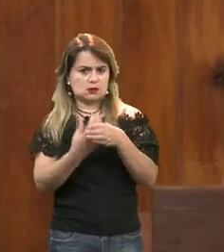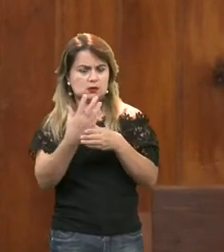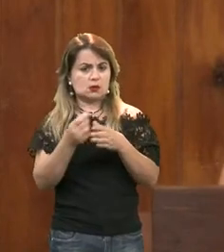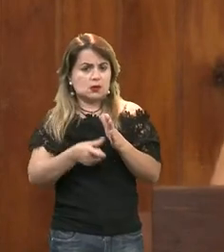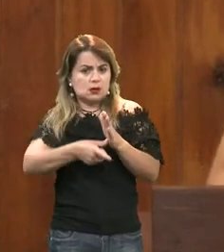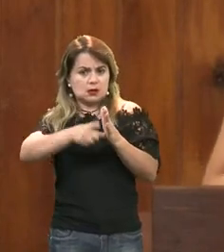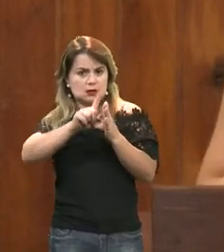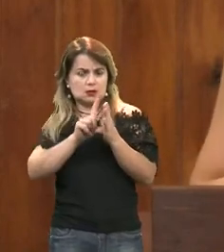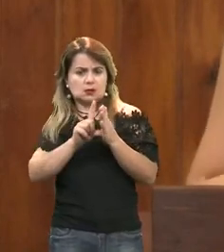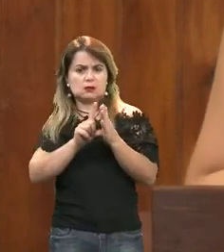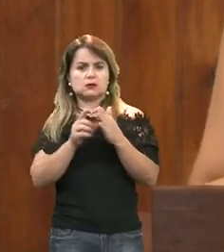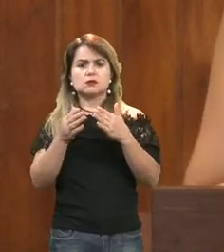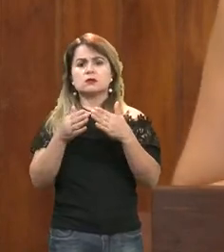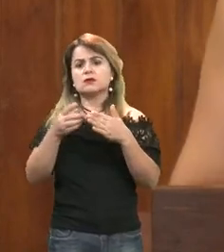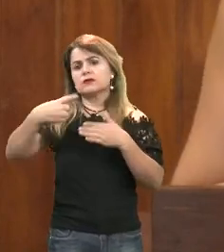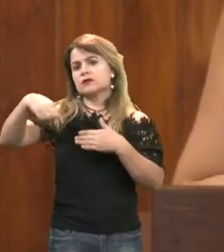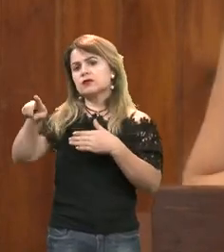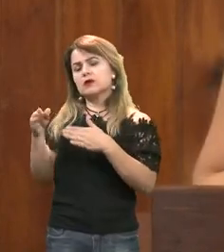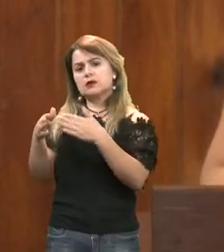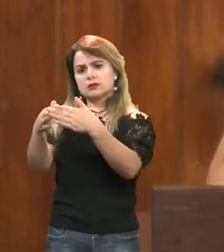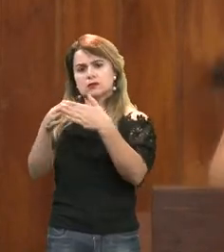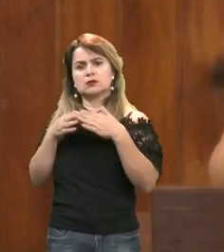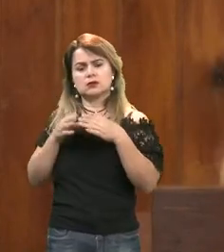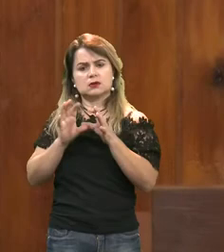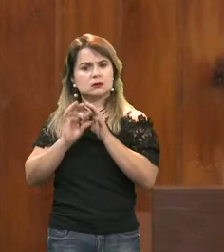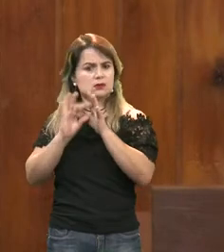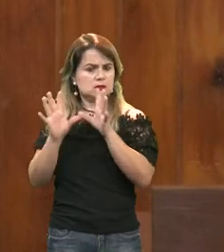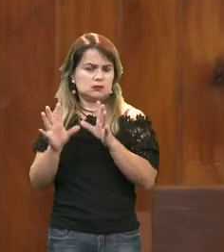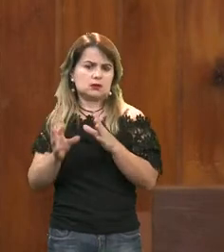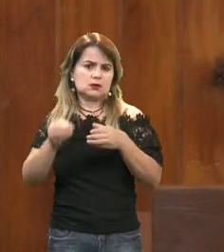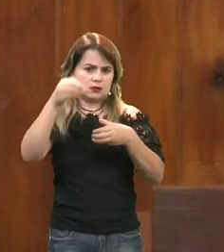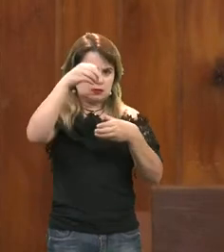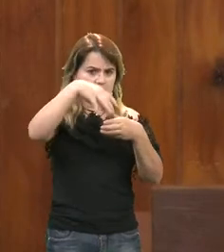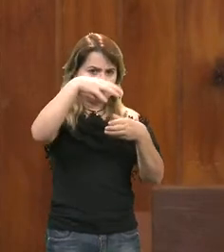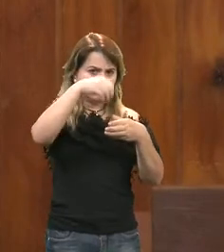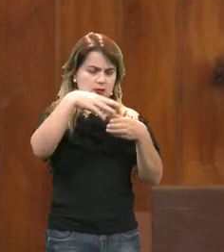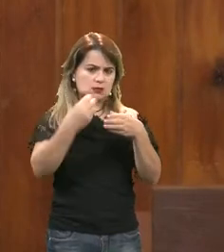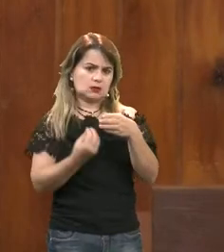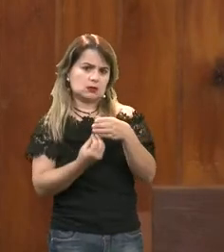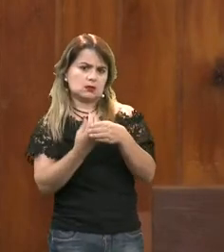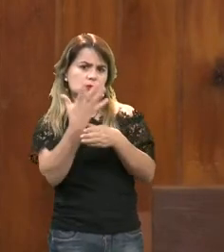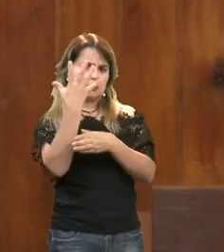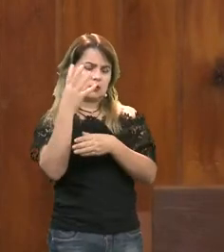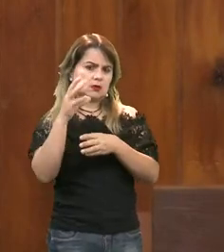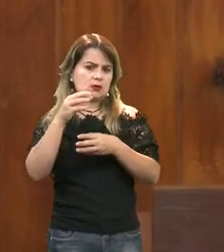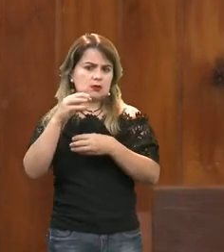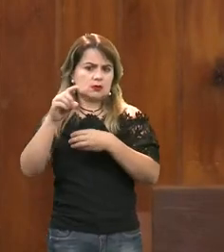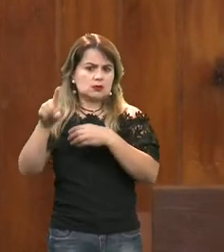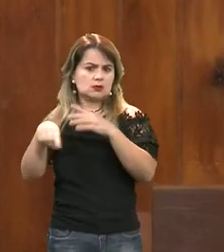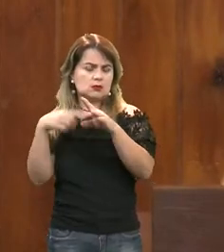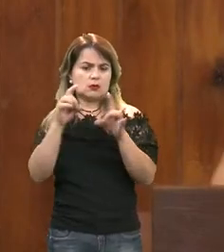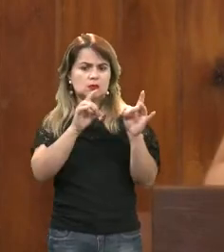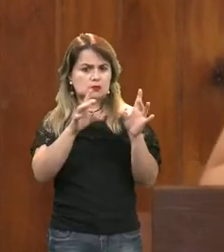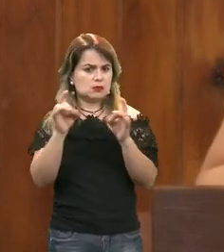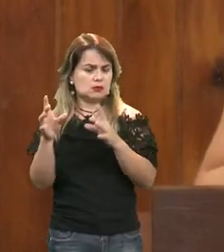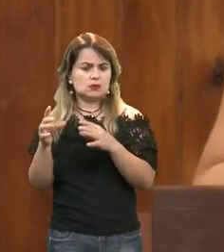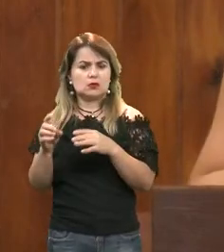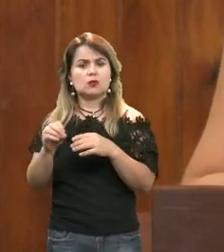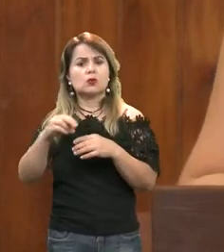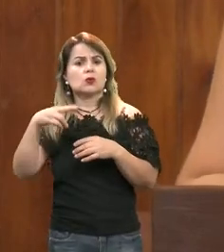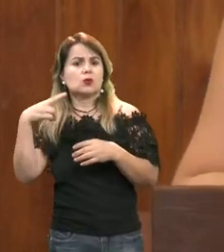autorização antes da cultivação, do manejo, da extração, ou então nós temos o